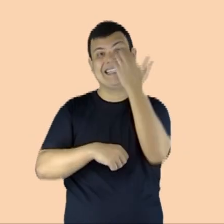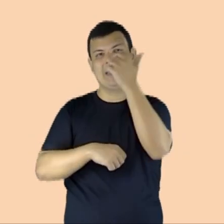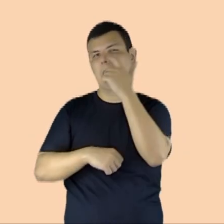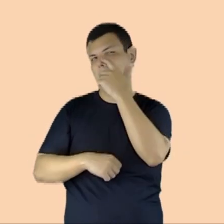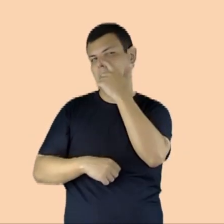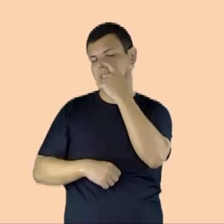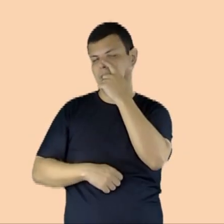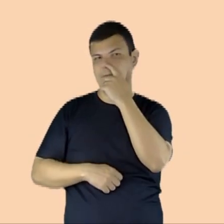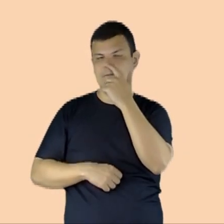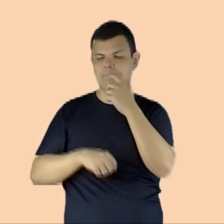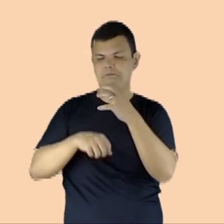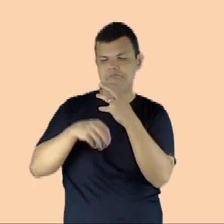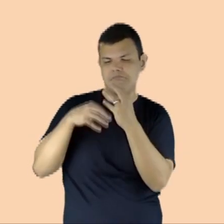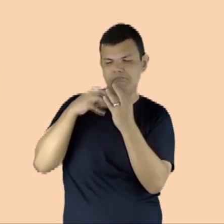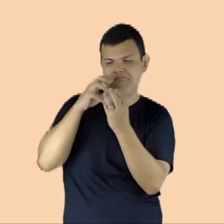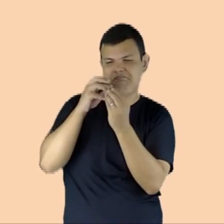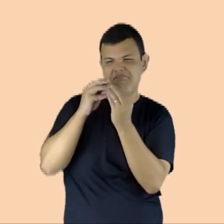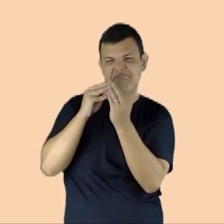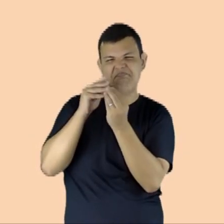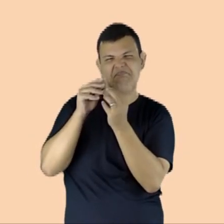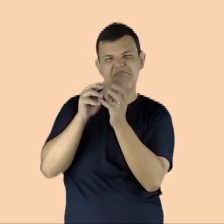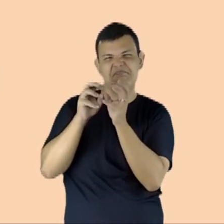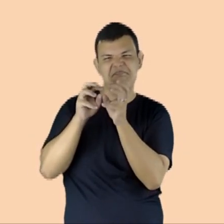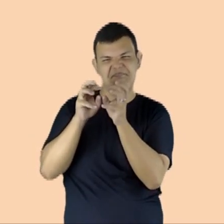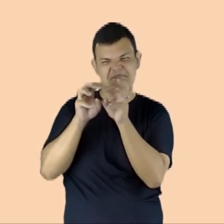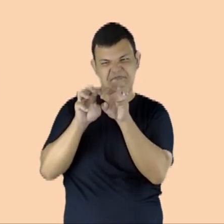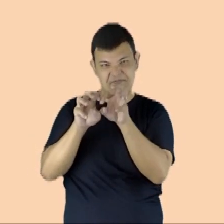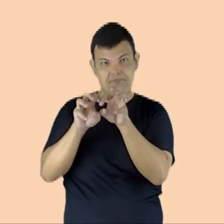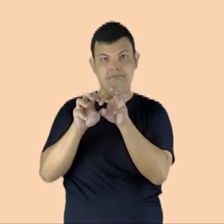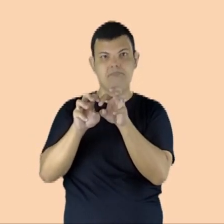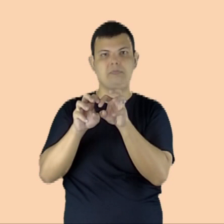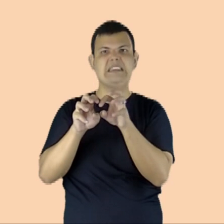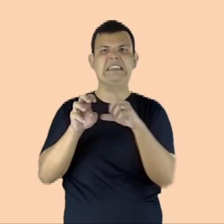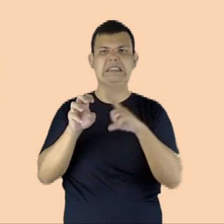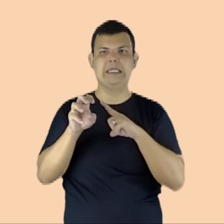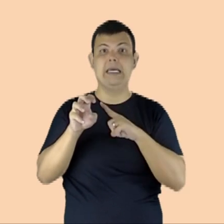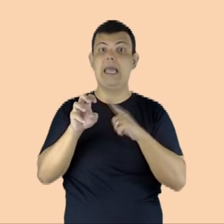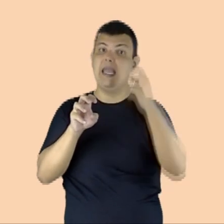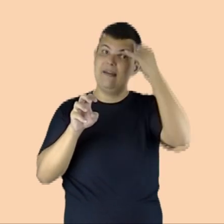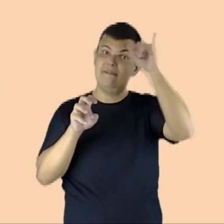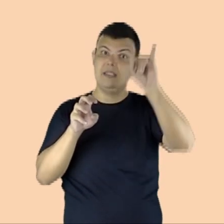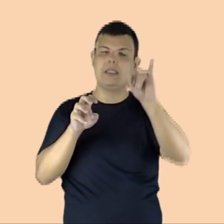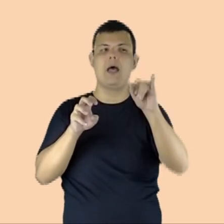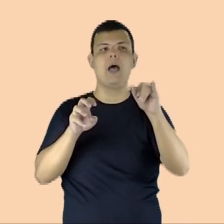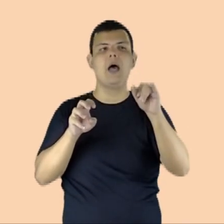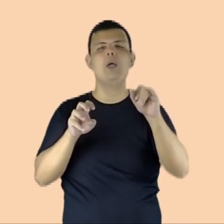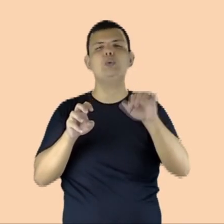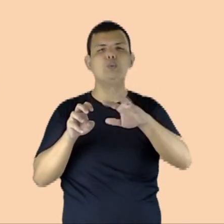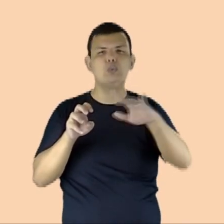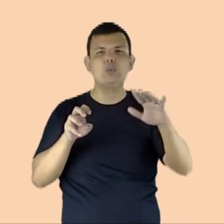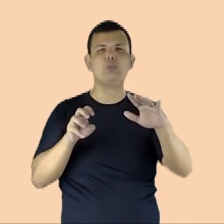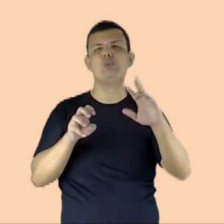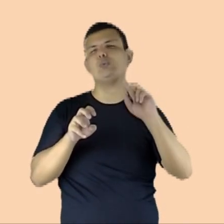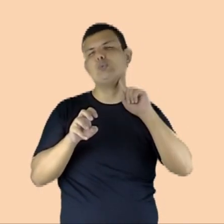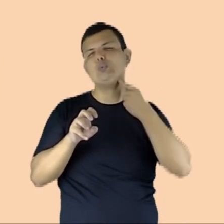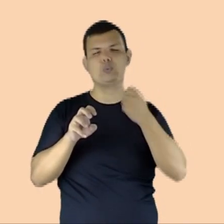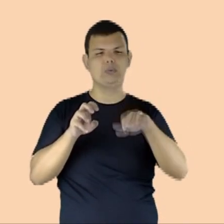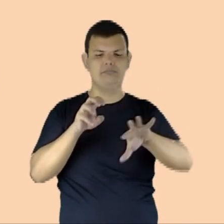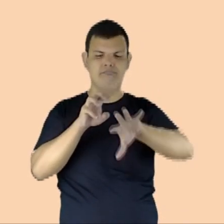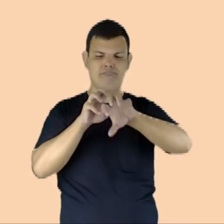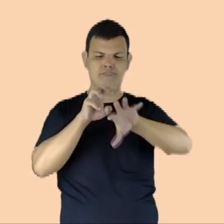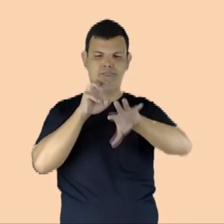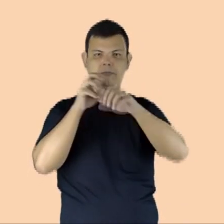Os pelos e a pele ficam grudentos e criam uma verdadeira barreira contra poeira e micro-organismos que vêm pelo ar